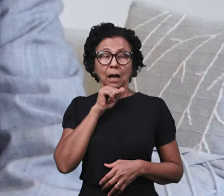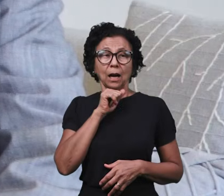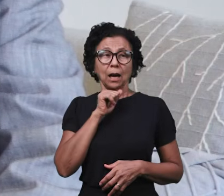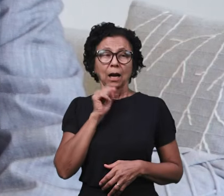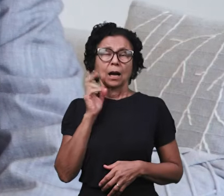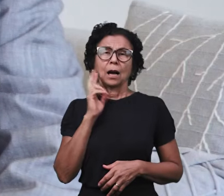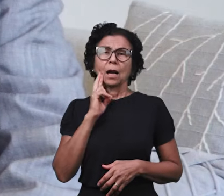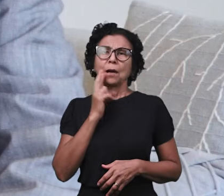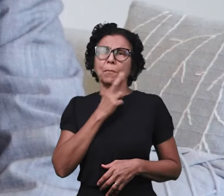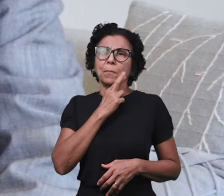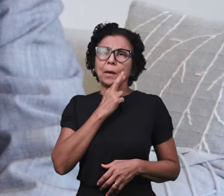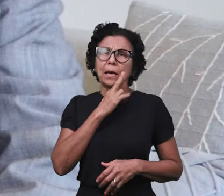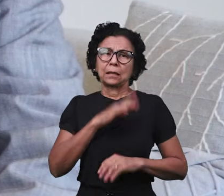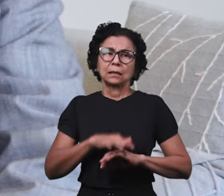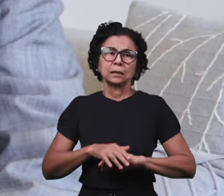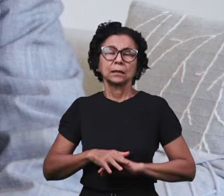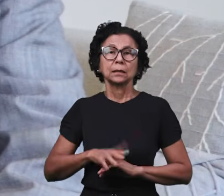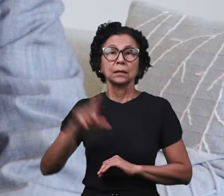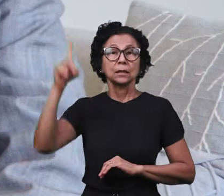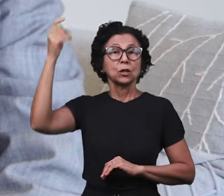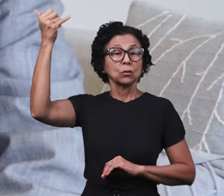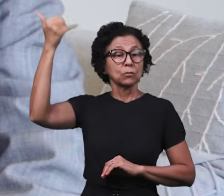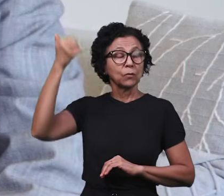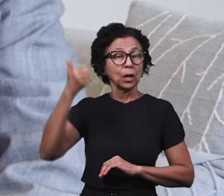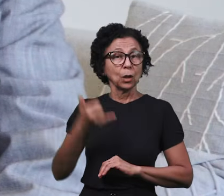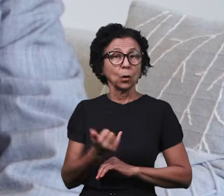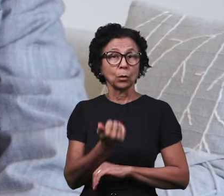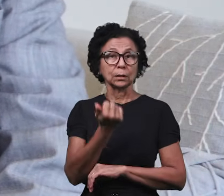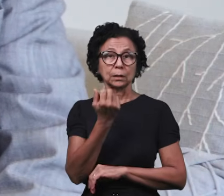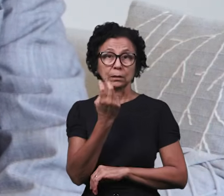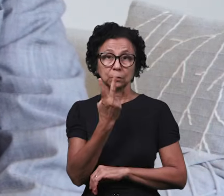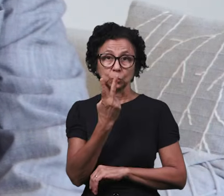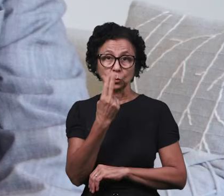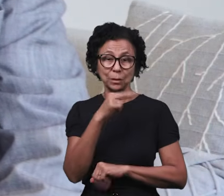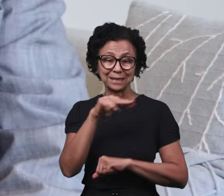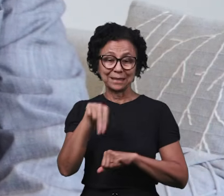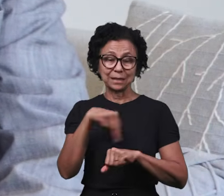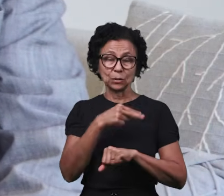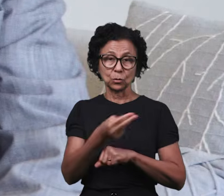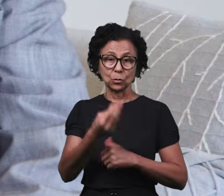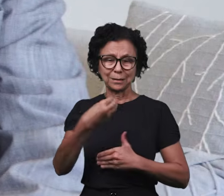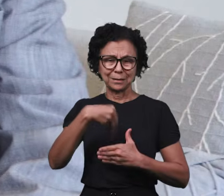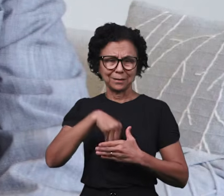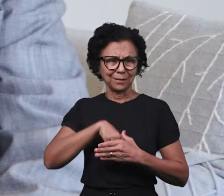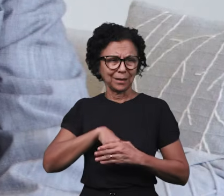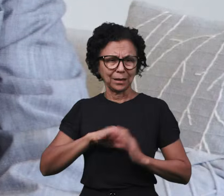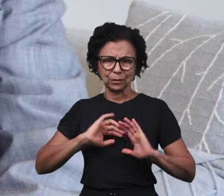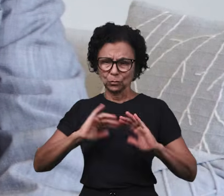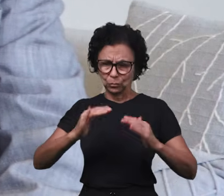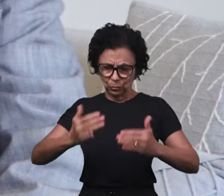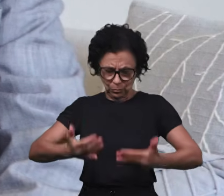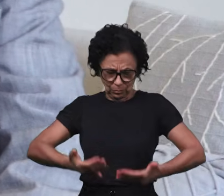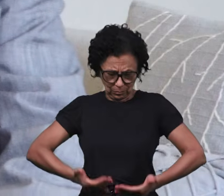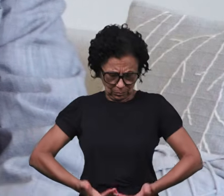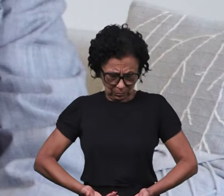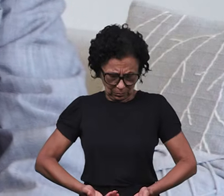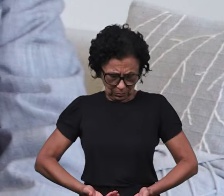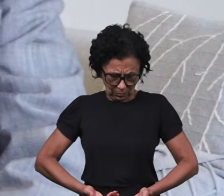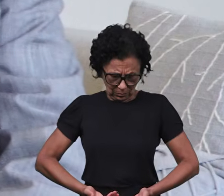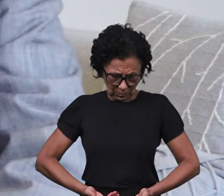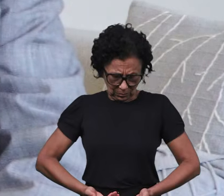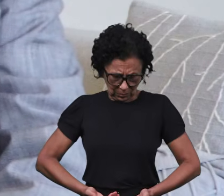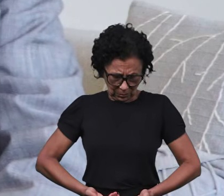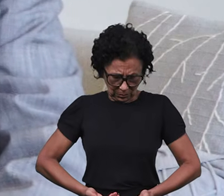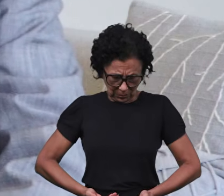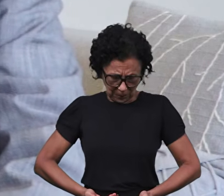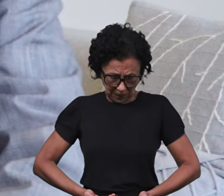revelação de que havia duas nações no ventre dela. E a palavra foi assim: ó, e o menor e o